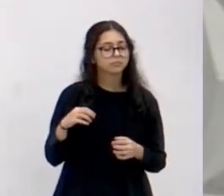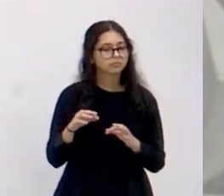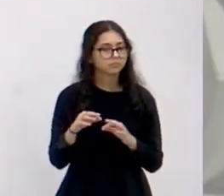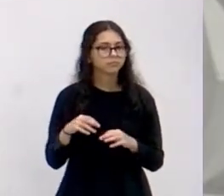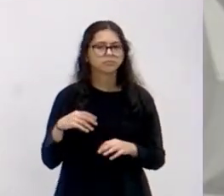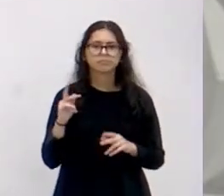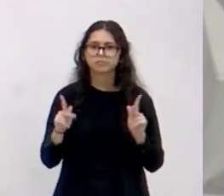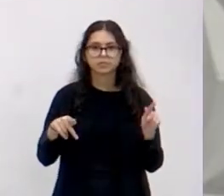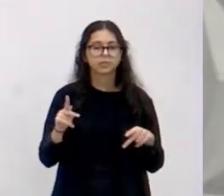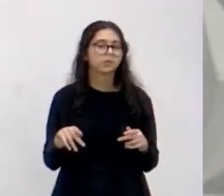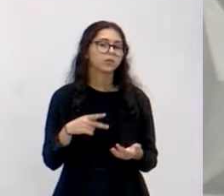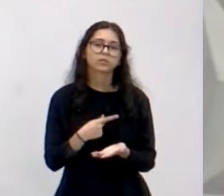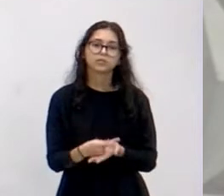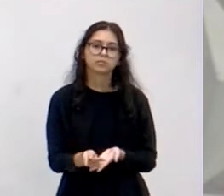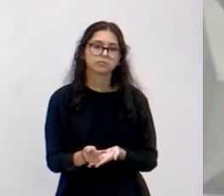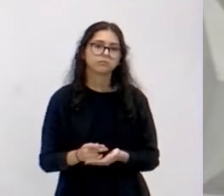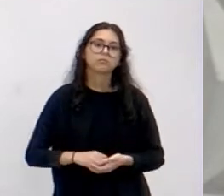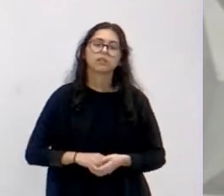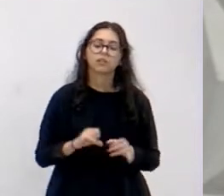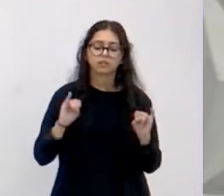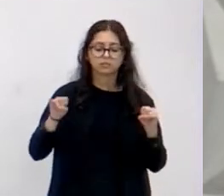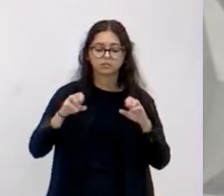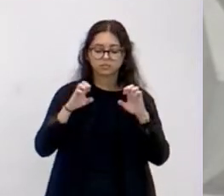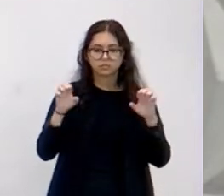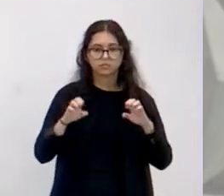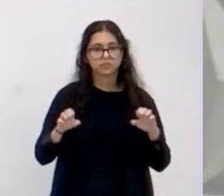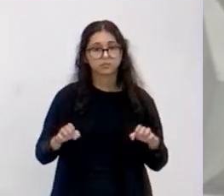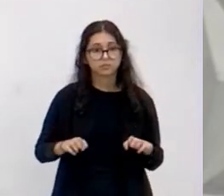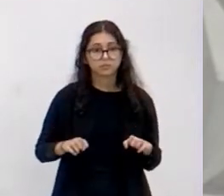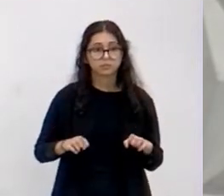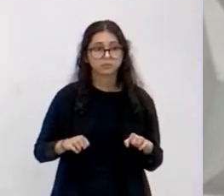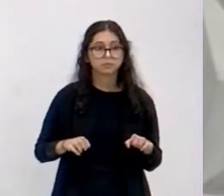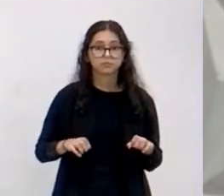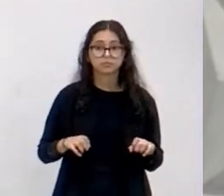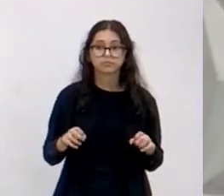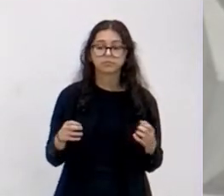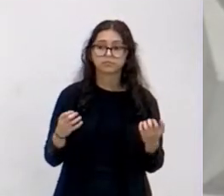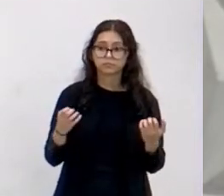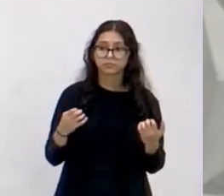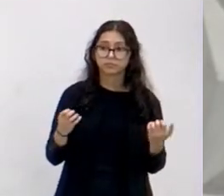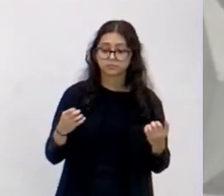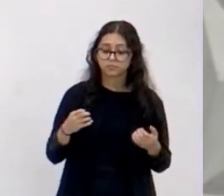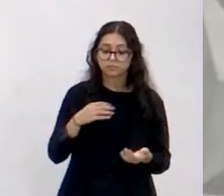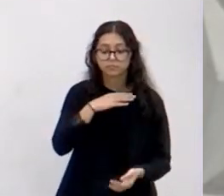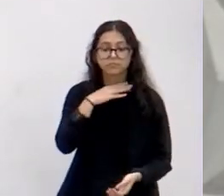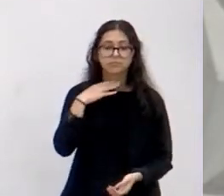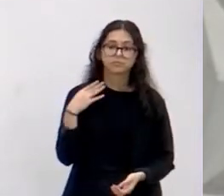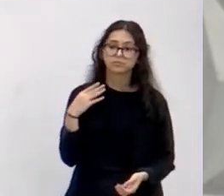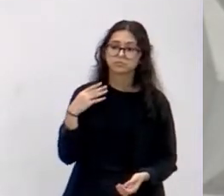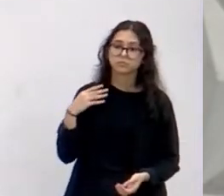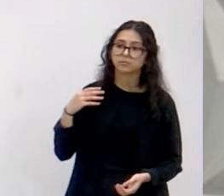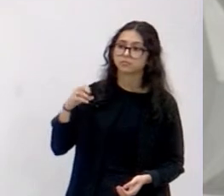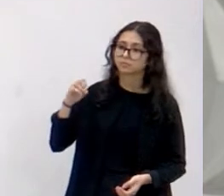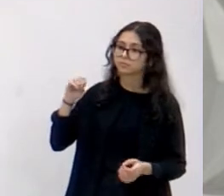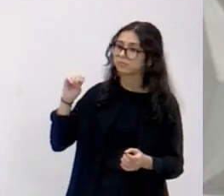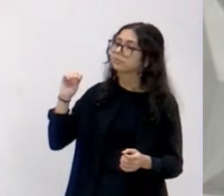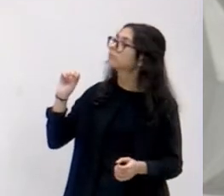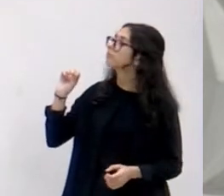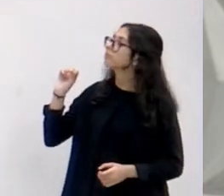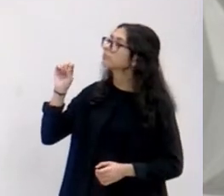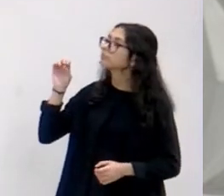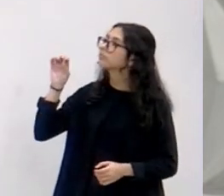18 Versículo 4 a Bíblia diz que Jezabel estava eliminando os profetas do senhor